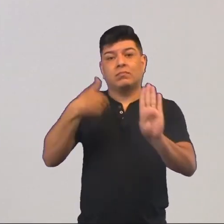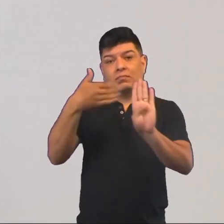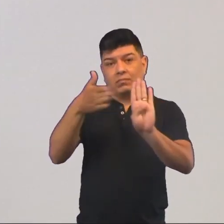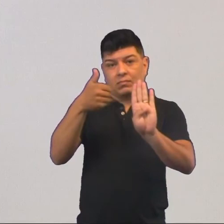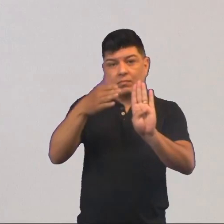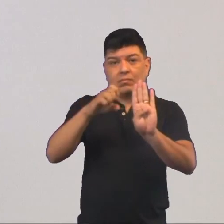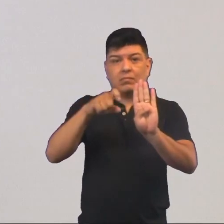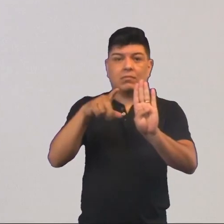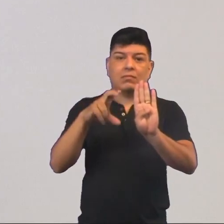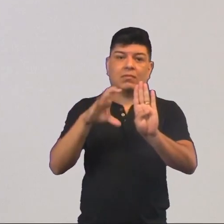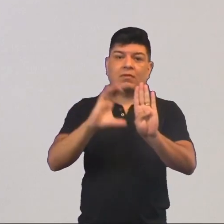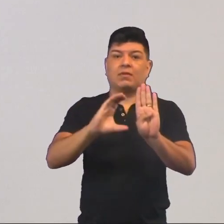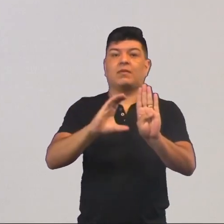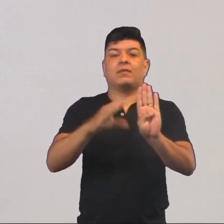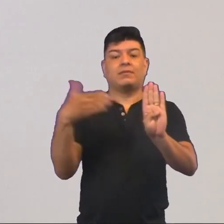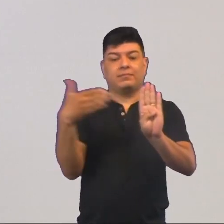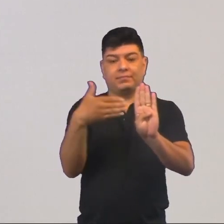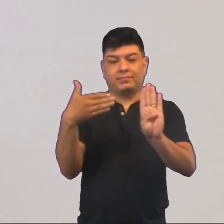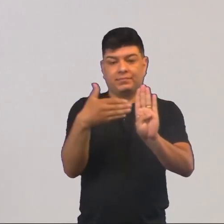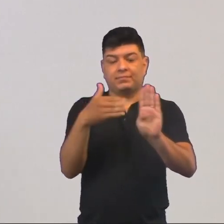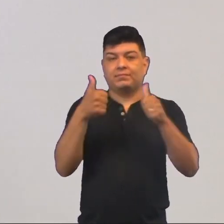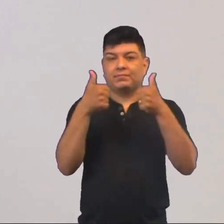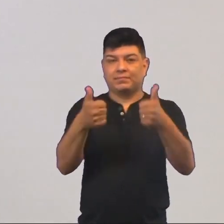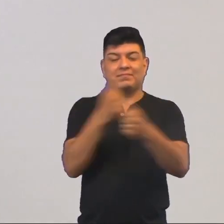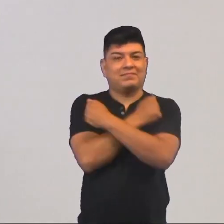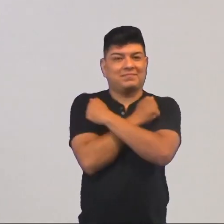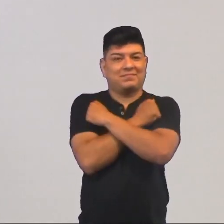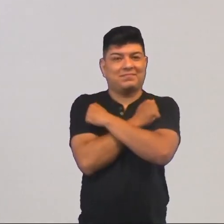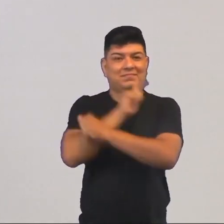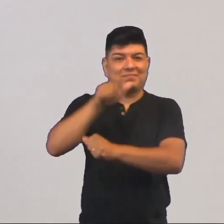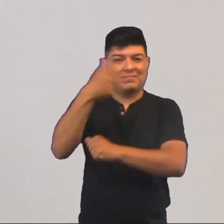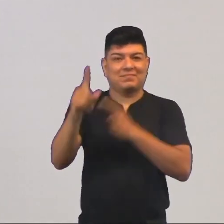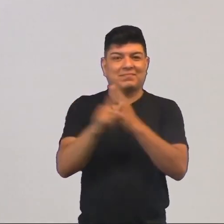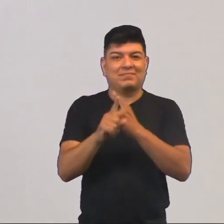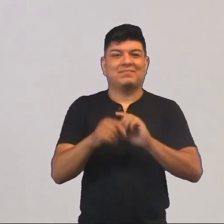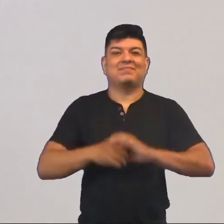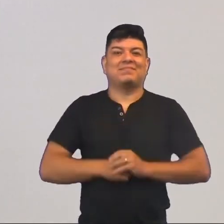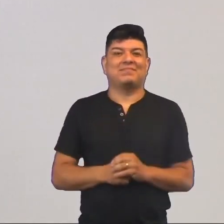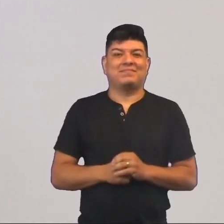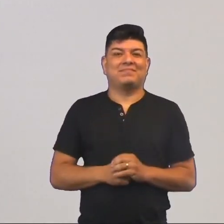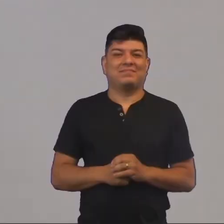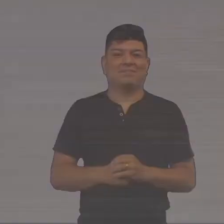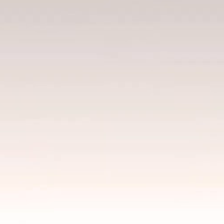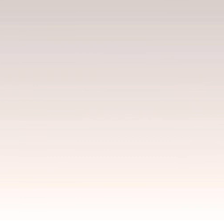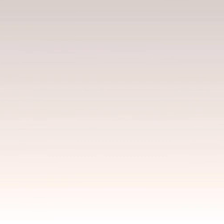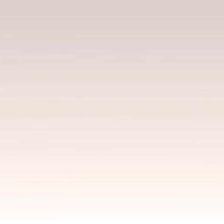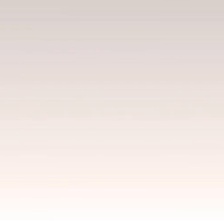curricular, basta você acessar o endereço que está aqui embaixo. Um abraço e até a próxima!